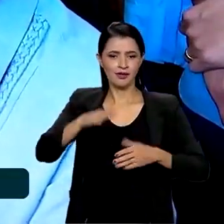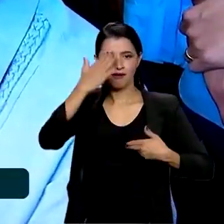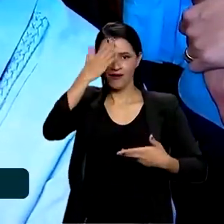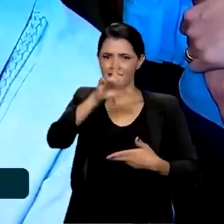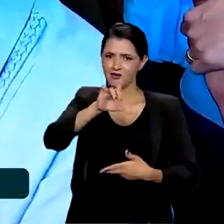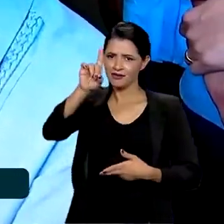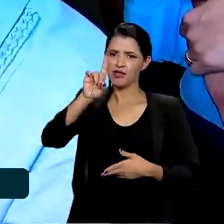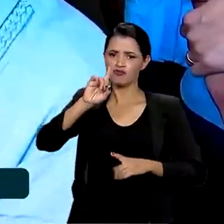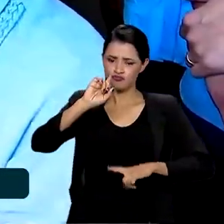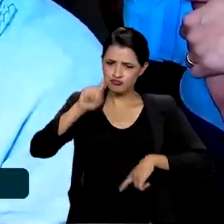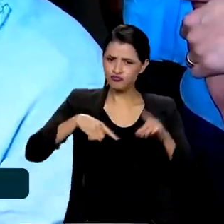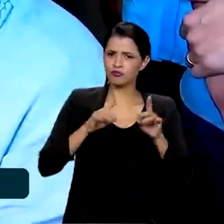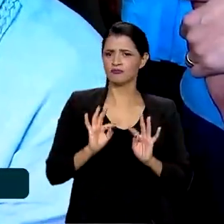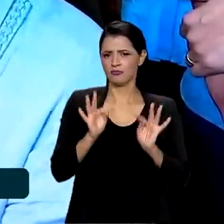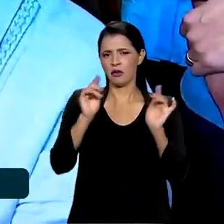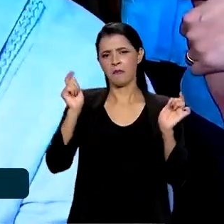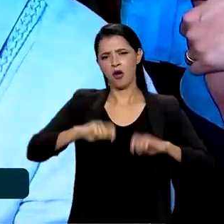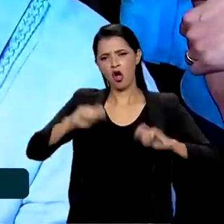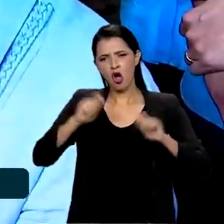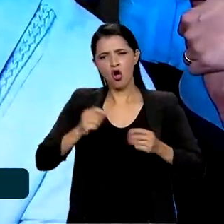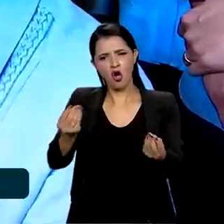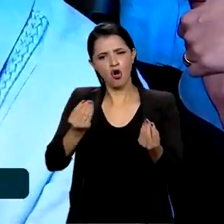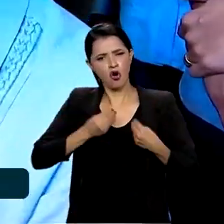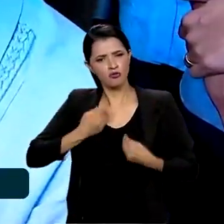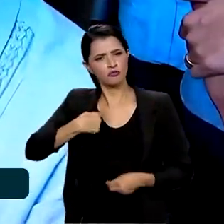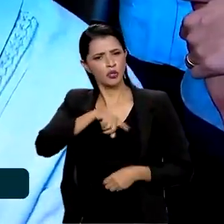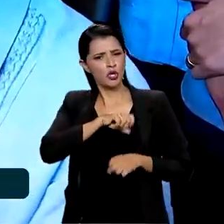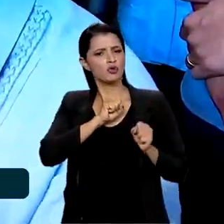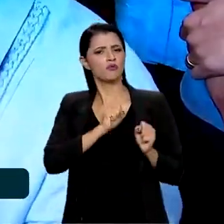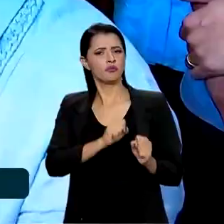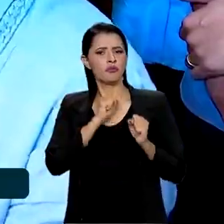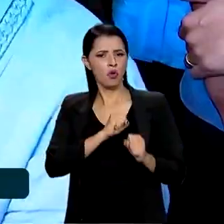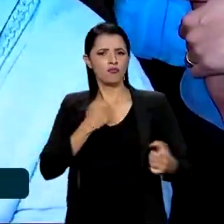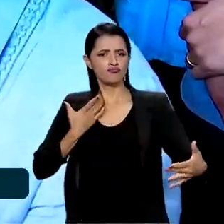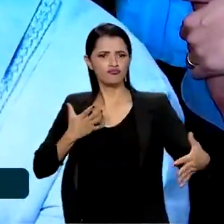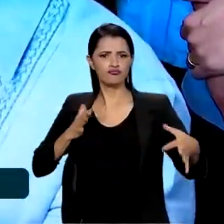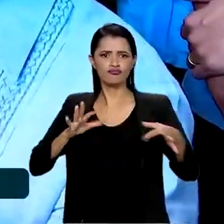avanços tecnológicos permitiram que a gente pudesse conectar o país inteiro.